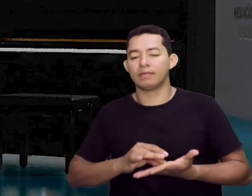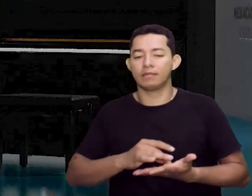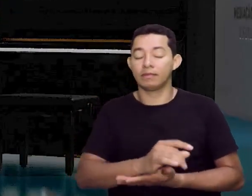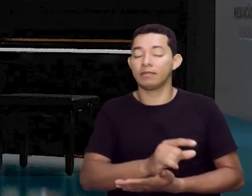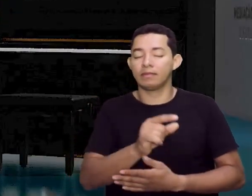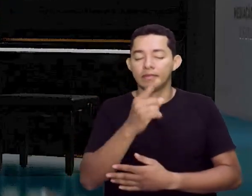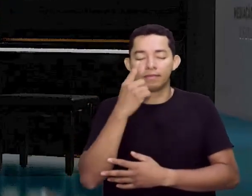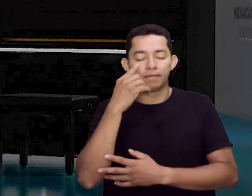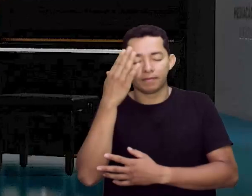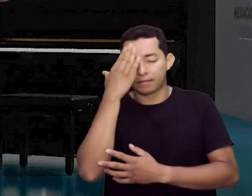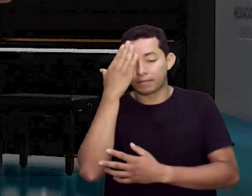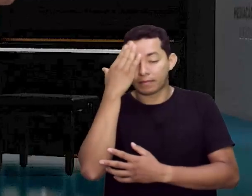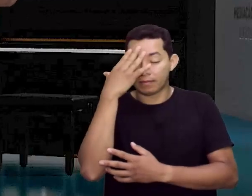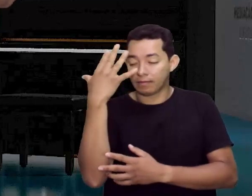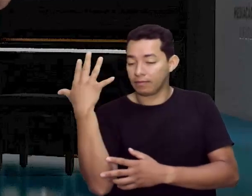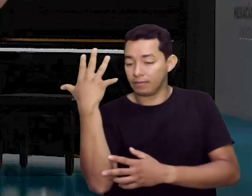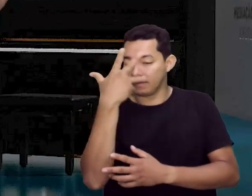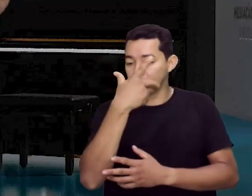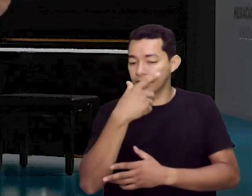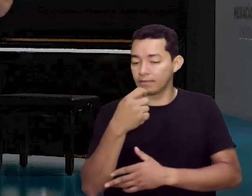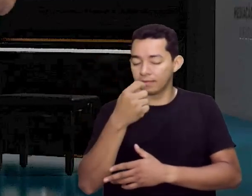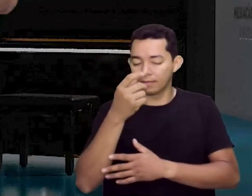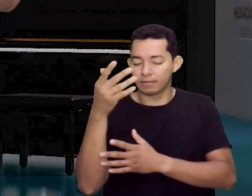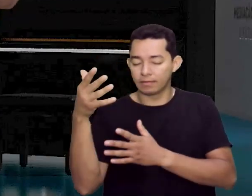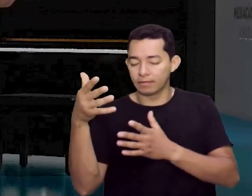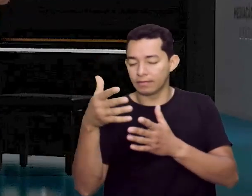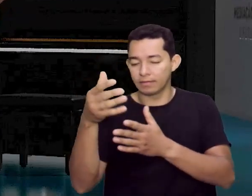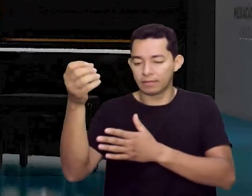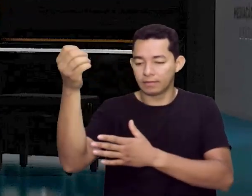Entenda que a beleza é um caminho de luz.